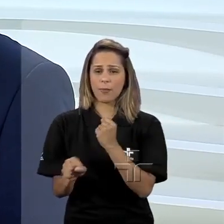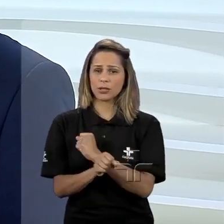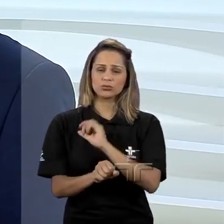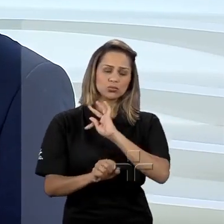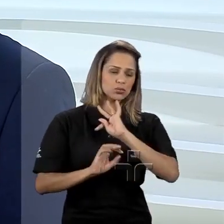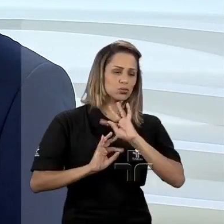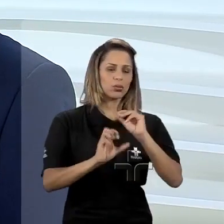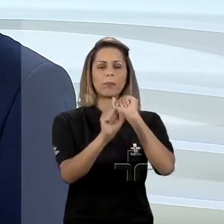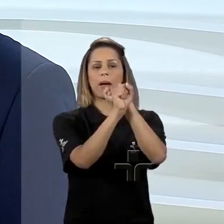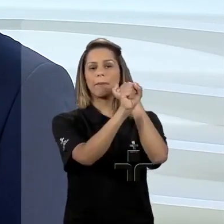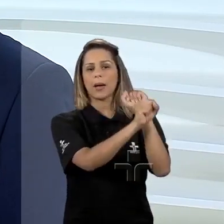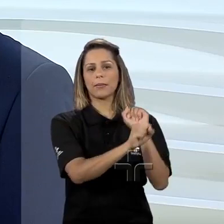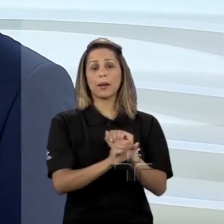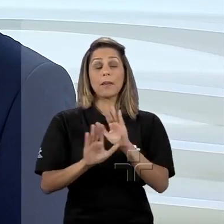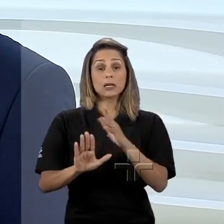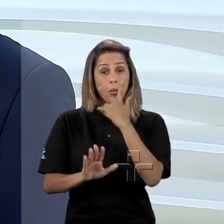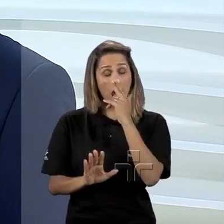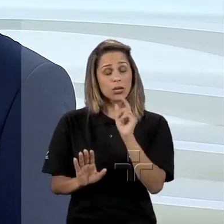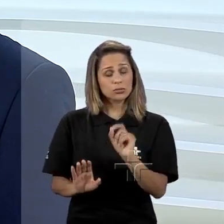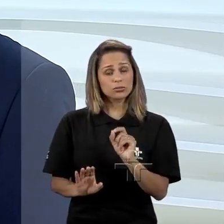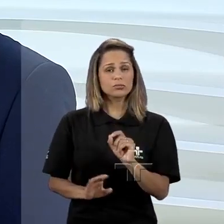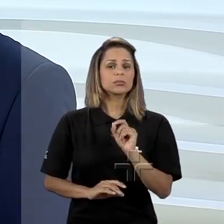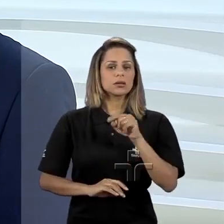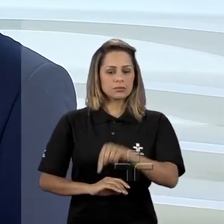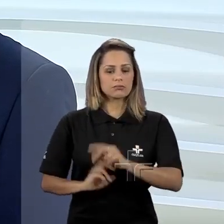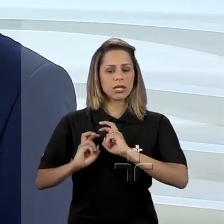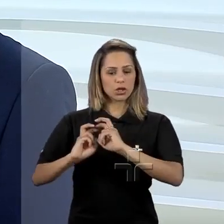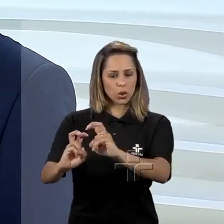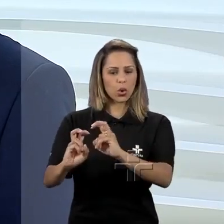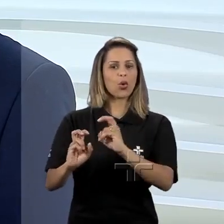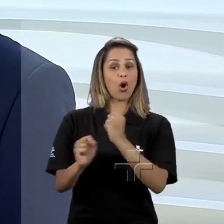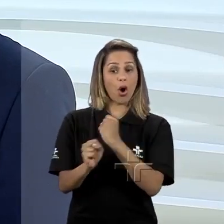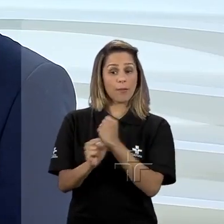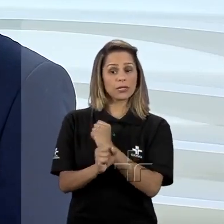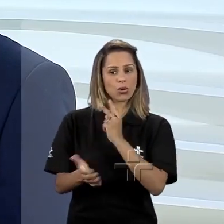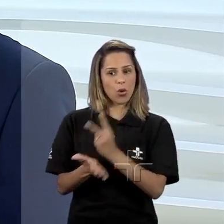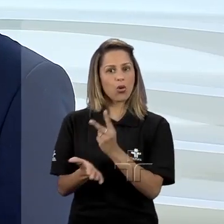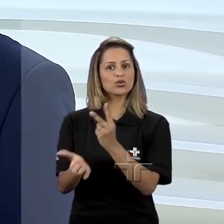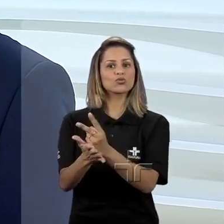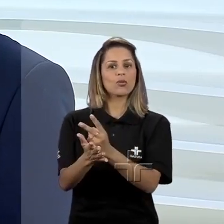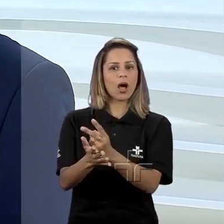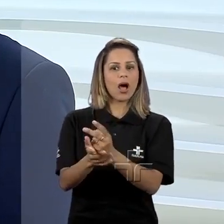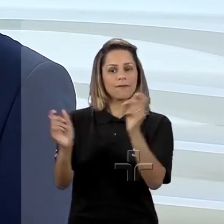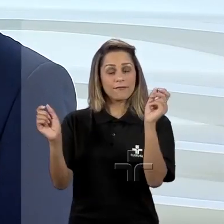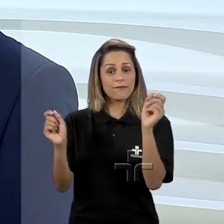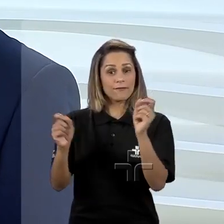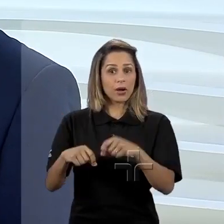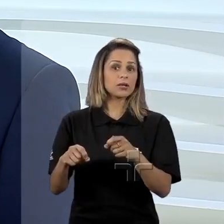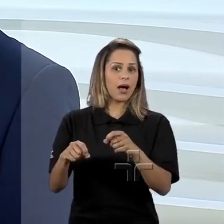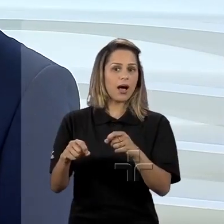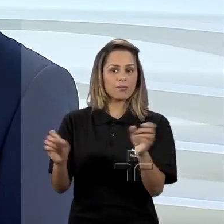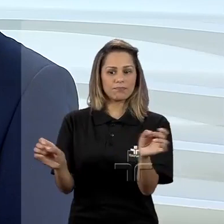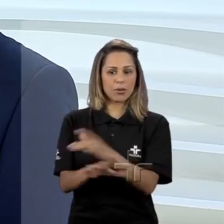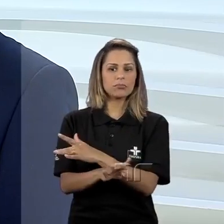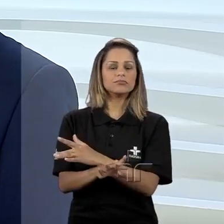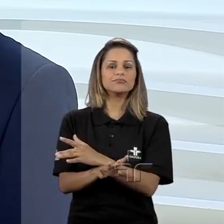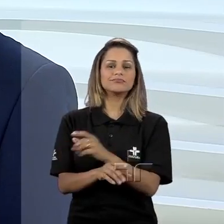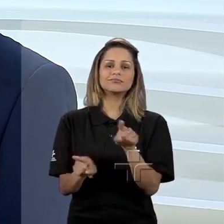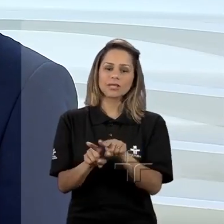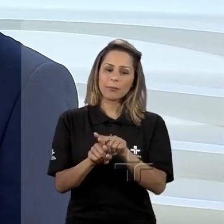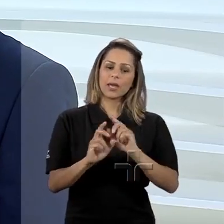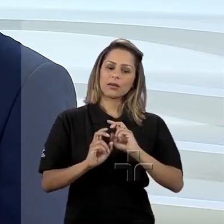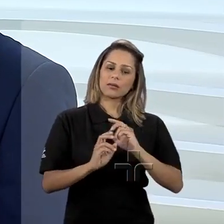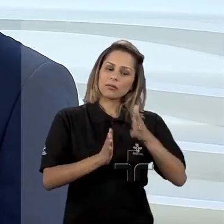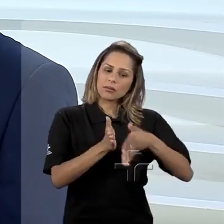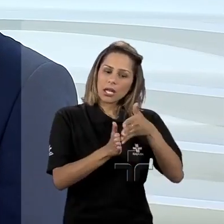será possível completar as linhas do metrô e do monotrilho ao longo dos 2 e 3 próximos anos e iniciar uma nova etapa também